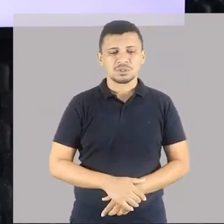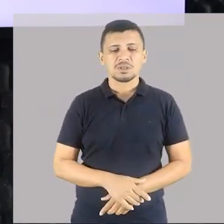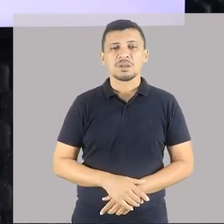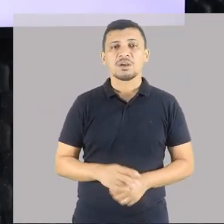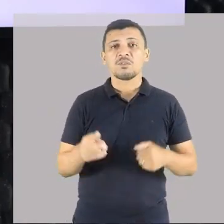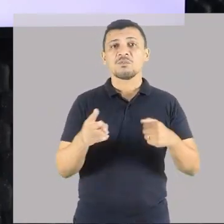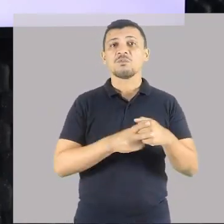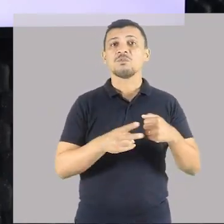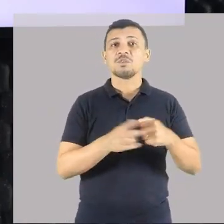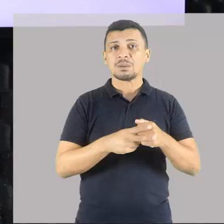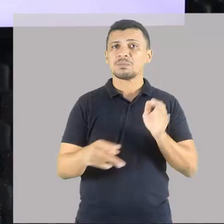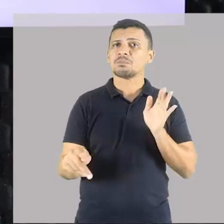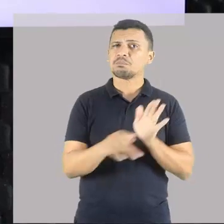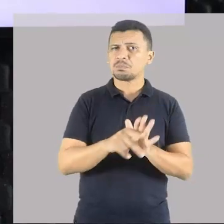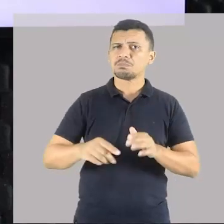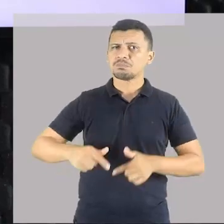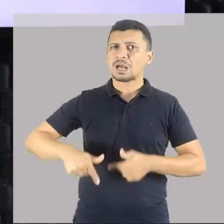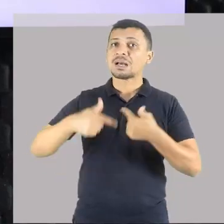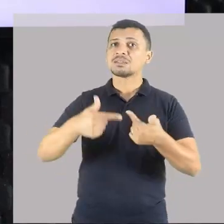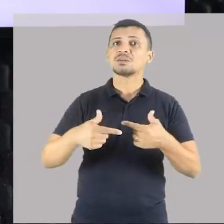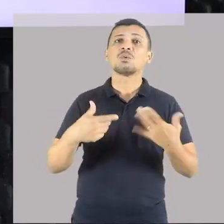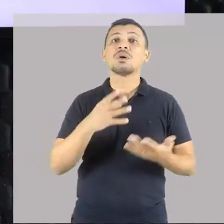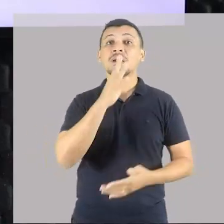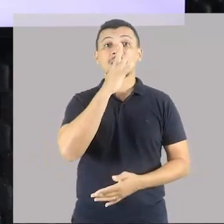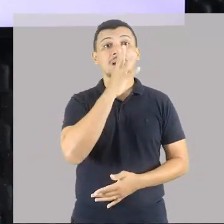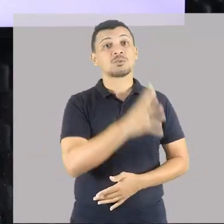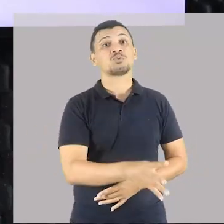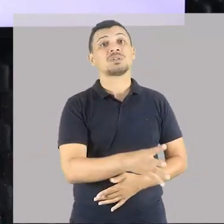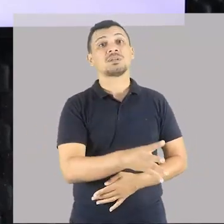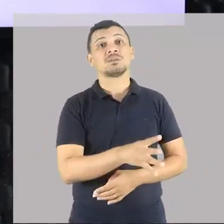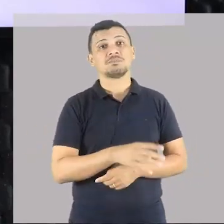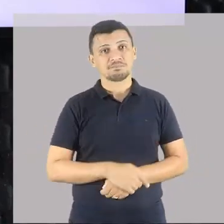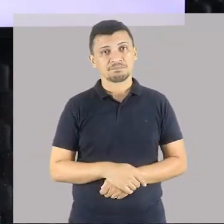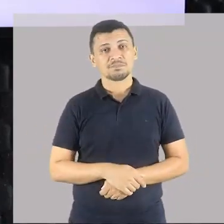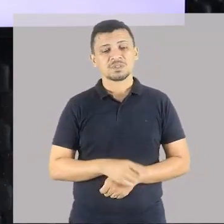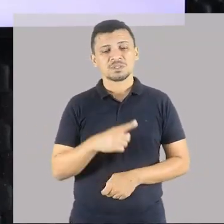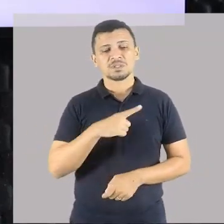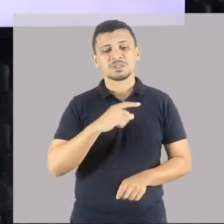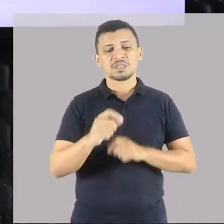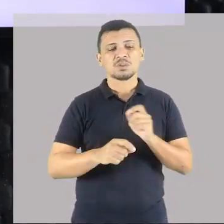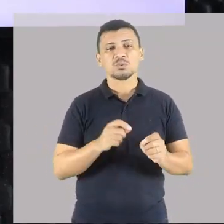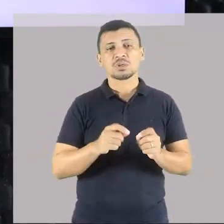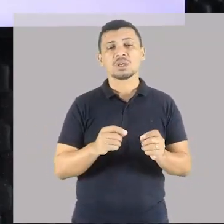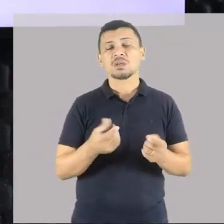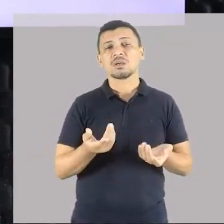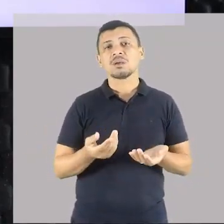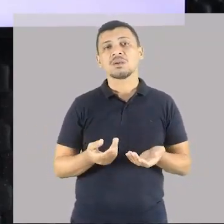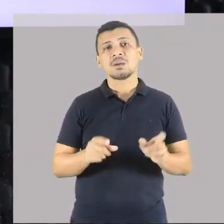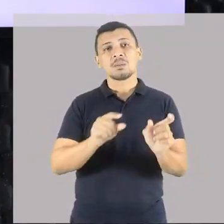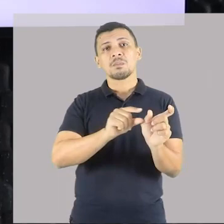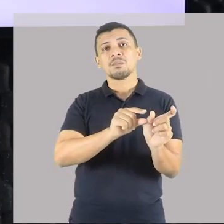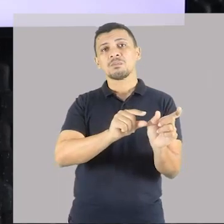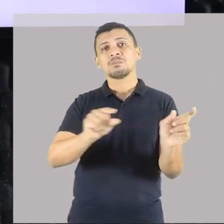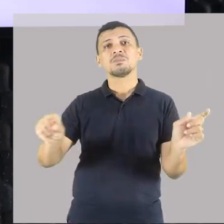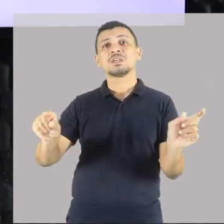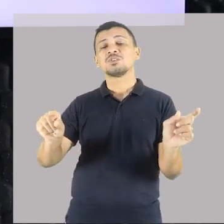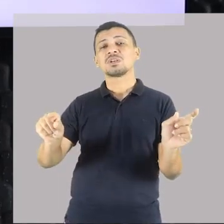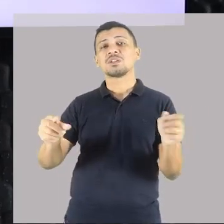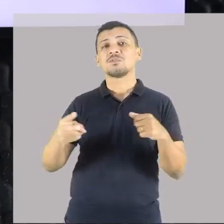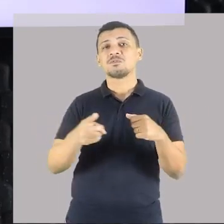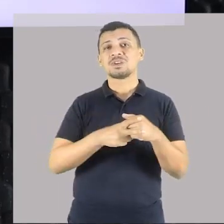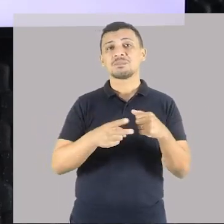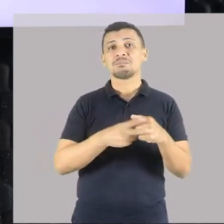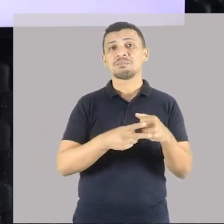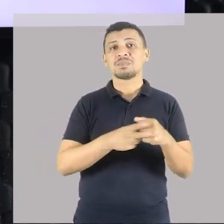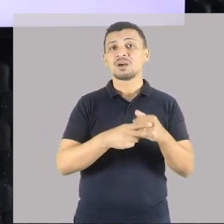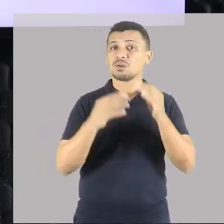verbo de ação, a ação de acusar. Então, nesse caso, eu tenho associado um predicado verbal. Está centrado